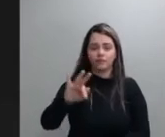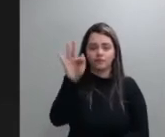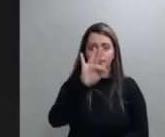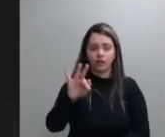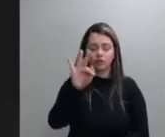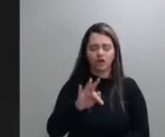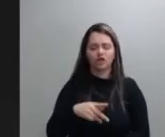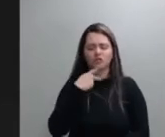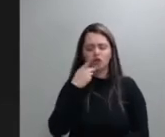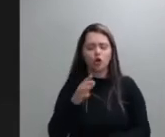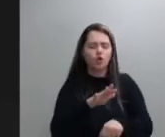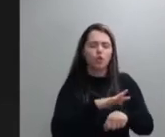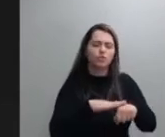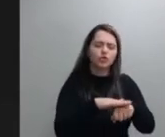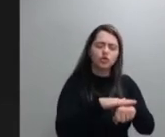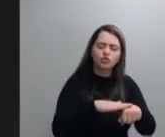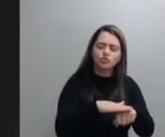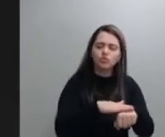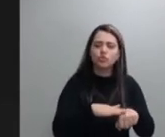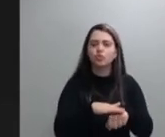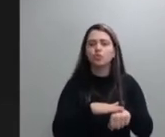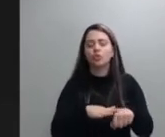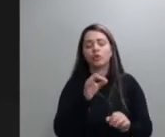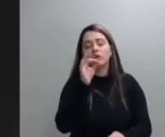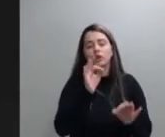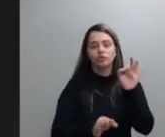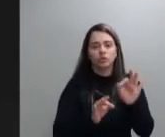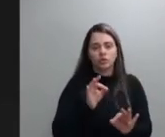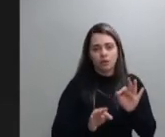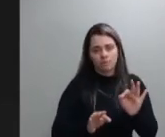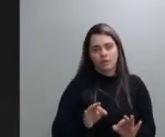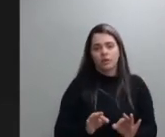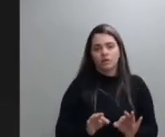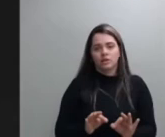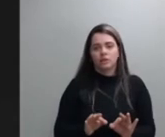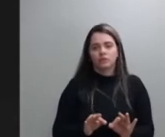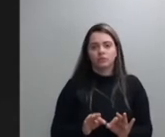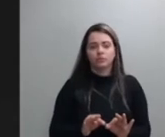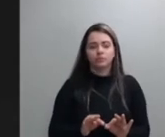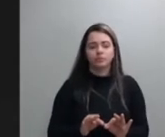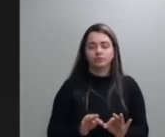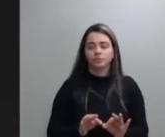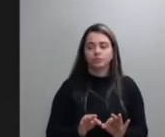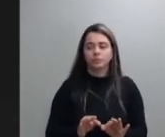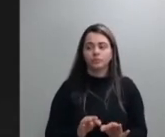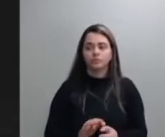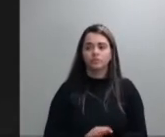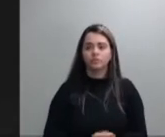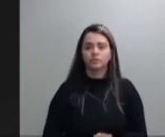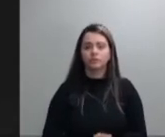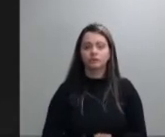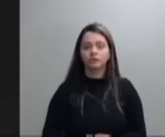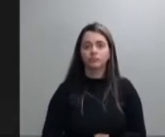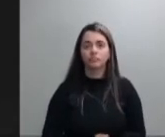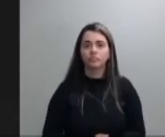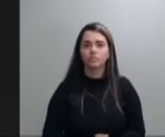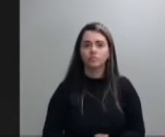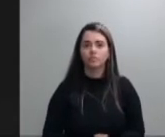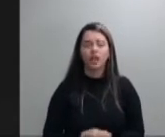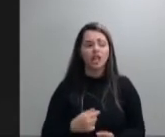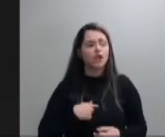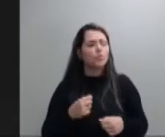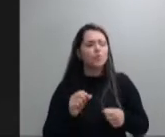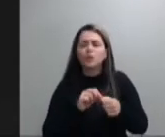comigo mas por óbvio não tinha estudado com a digamos assim a perconciência necessária o que fiz agora e